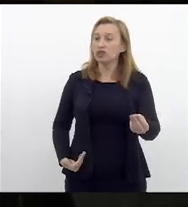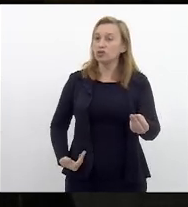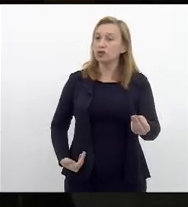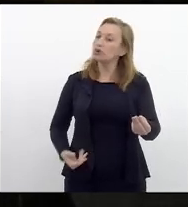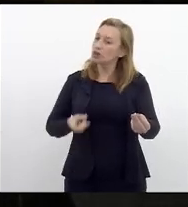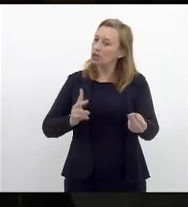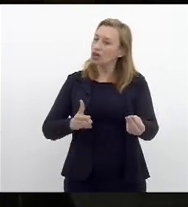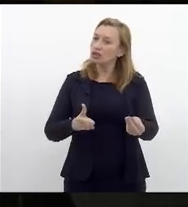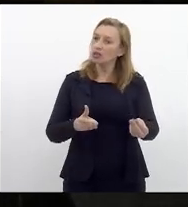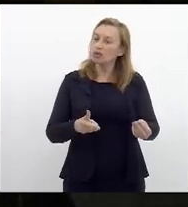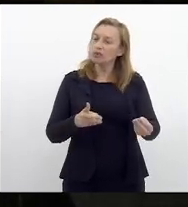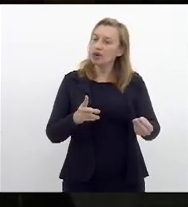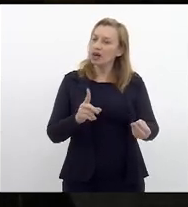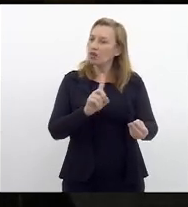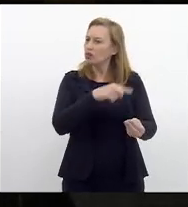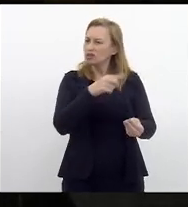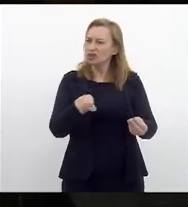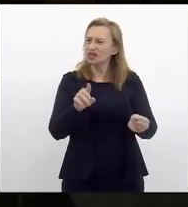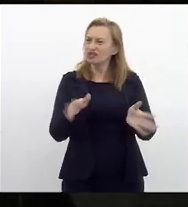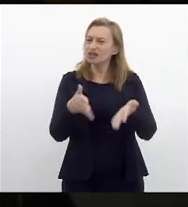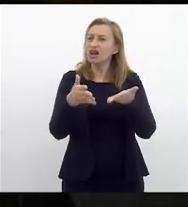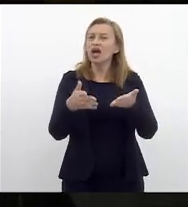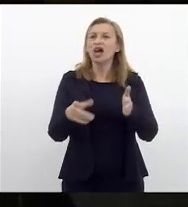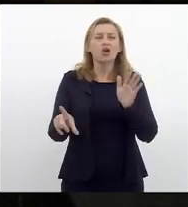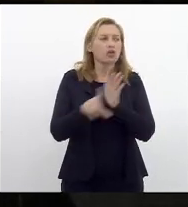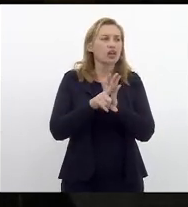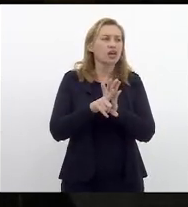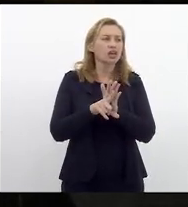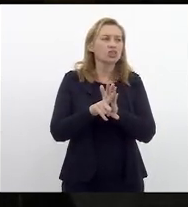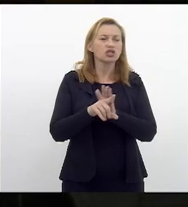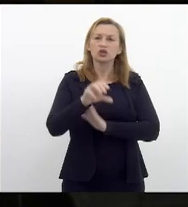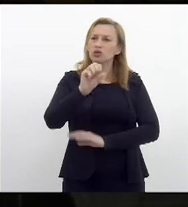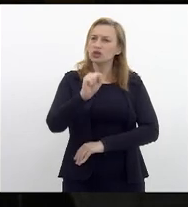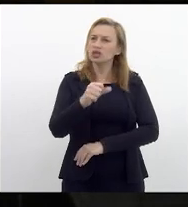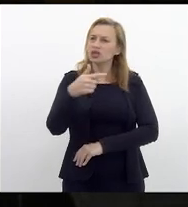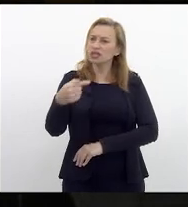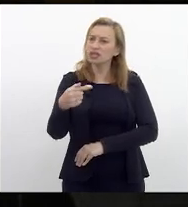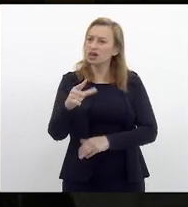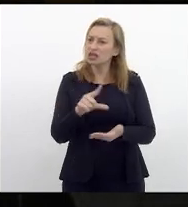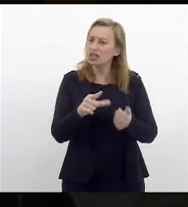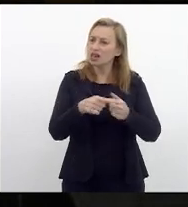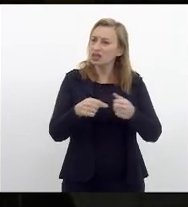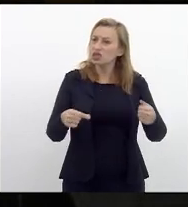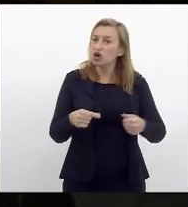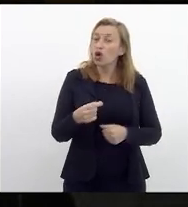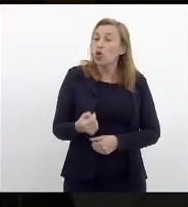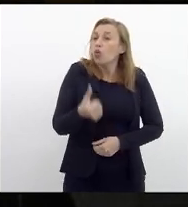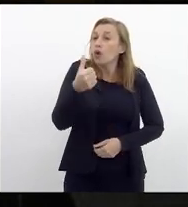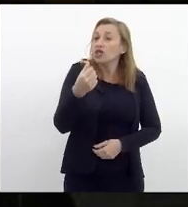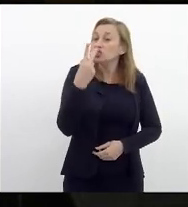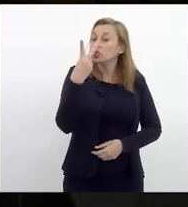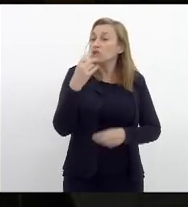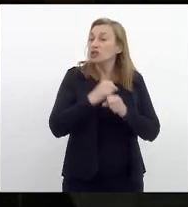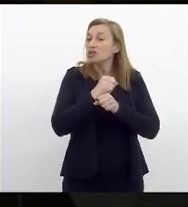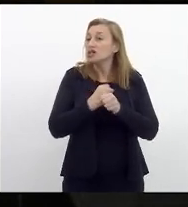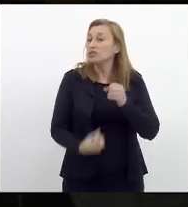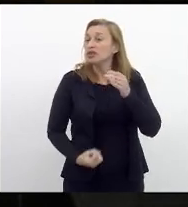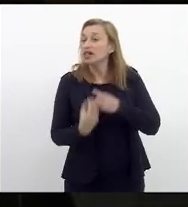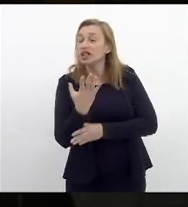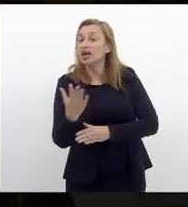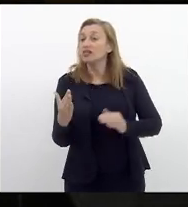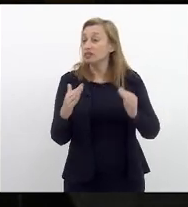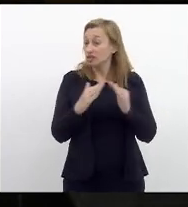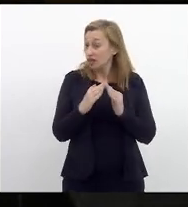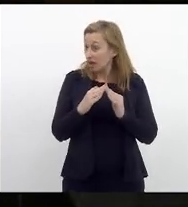iniciativa. É uma lei de 87 artigos. Levou quase 2 anos para ser produzidas pela essa